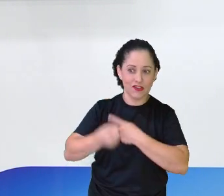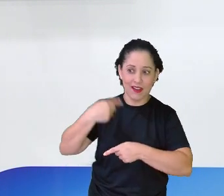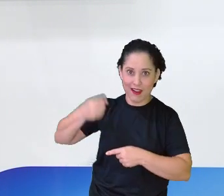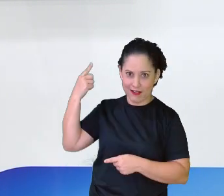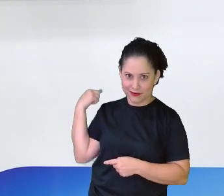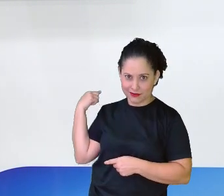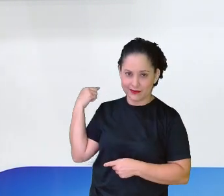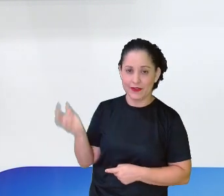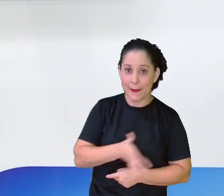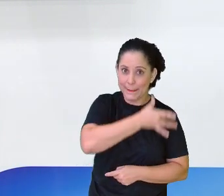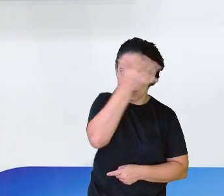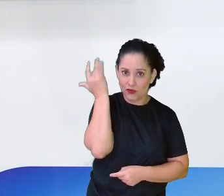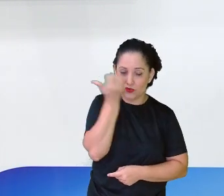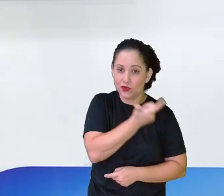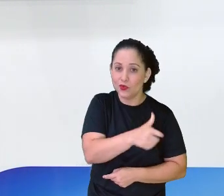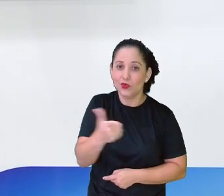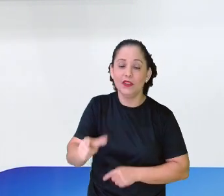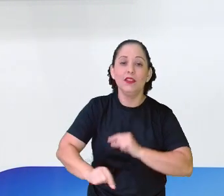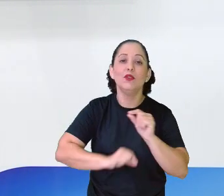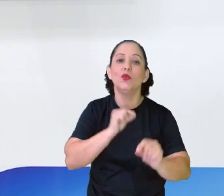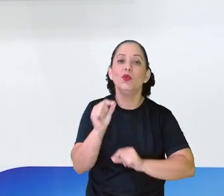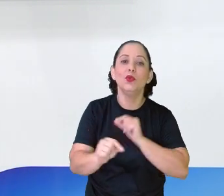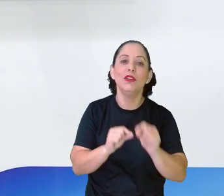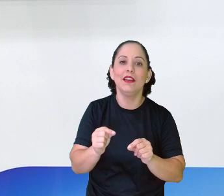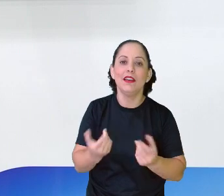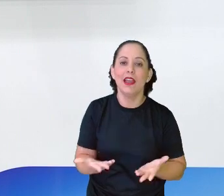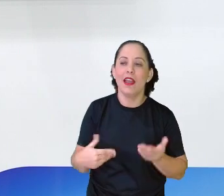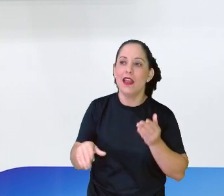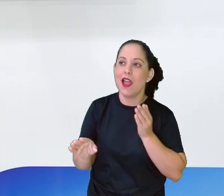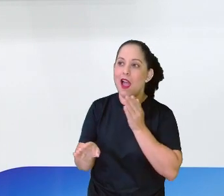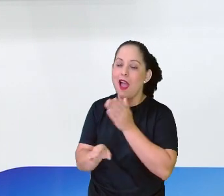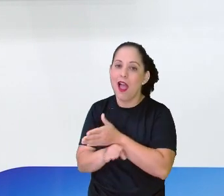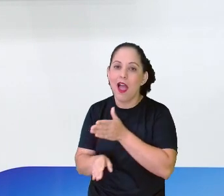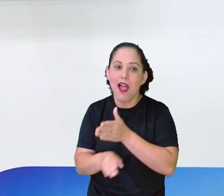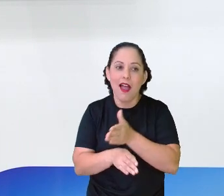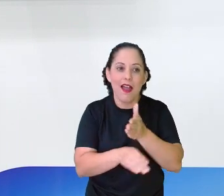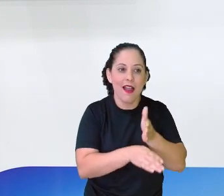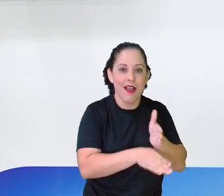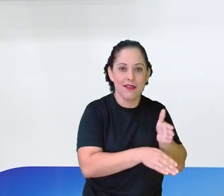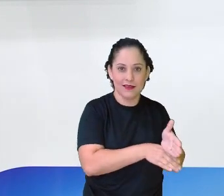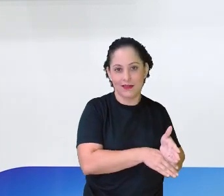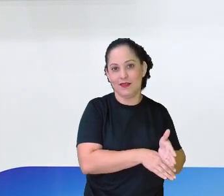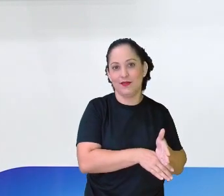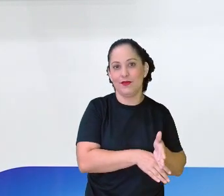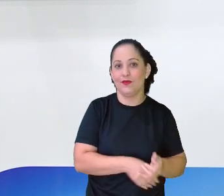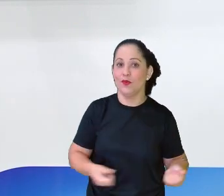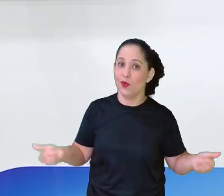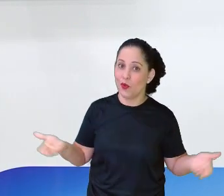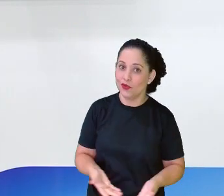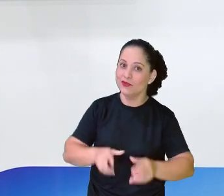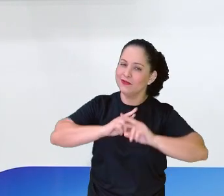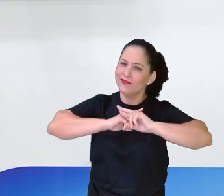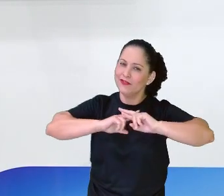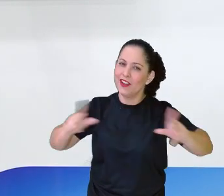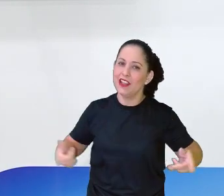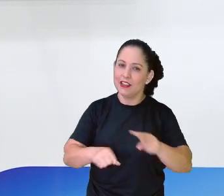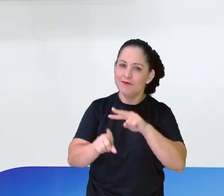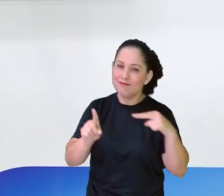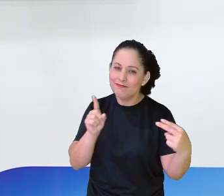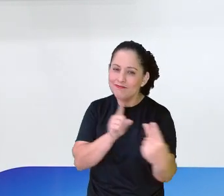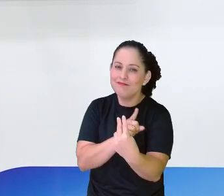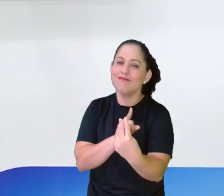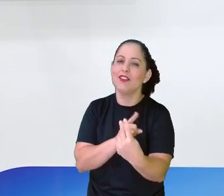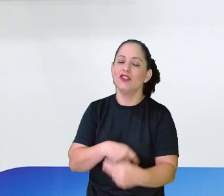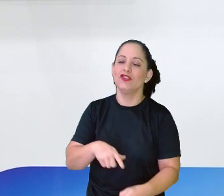as pessoas não tinham também acesso ao que tem hoje. Então muita coisa muda quando a gente tem outras perspectivas e